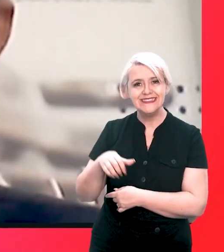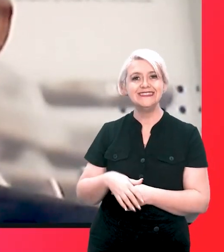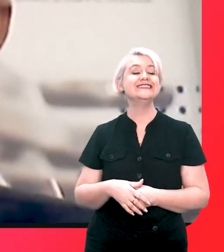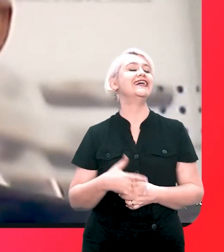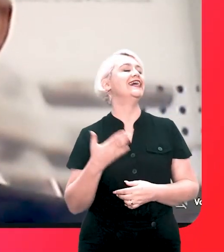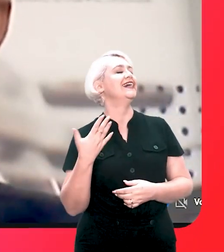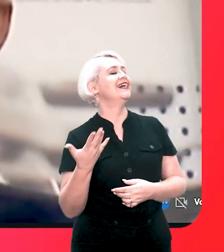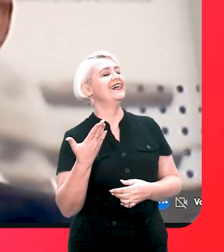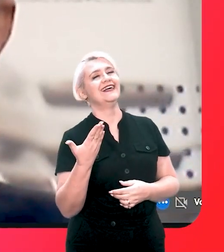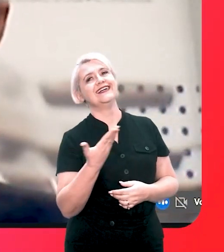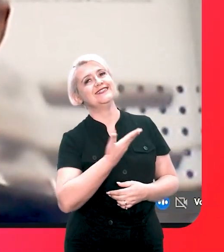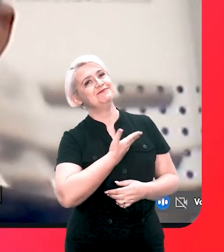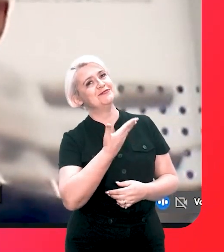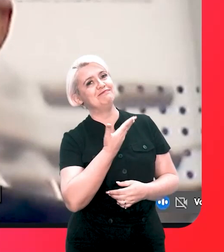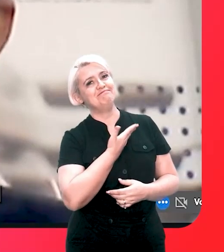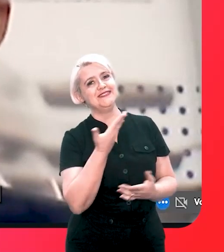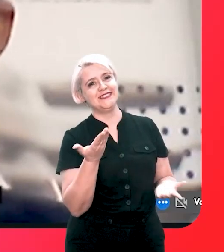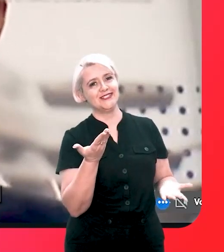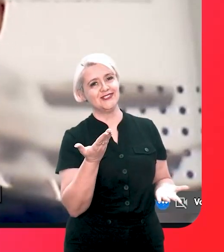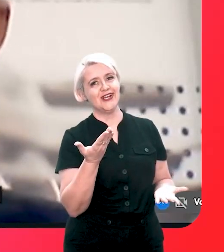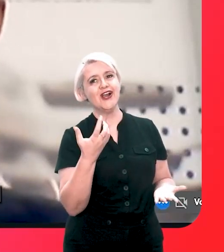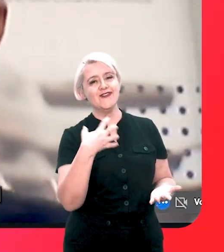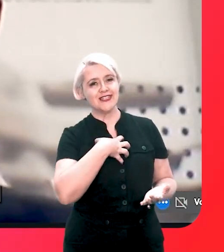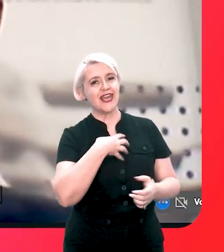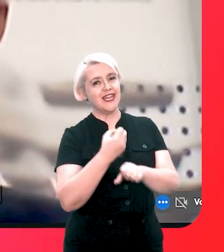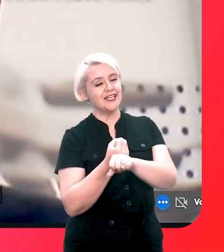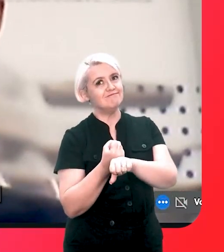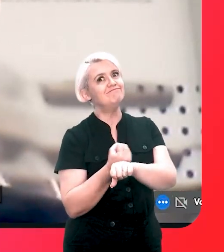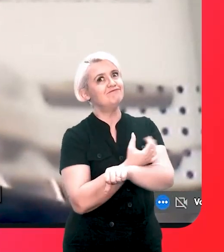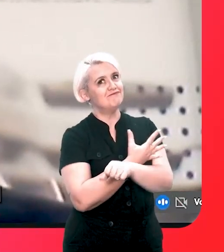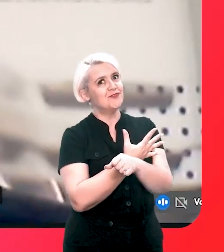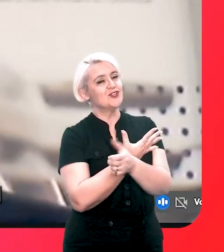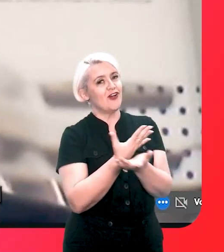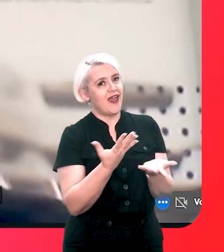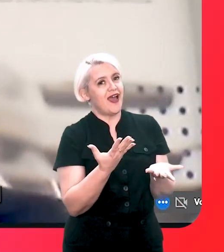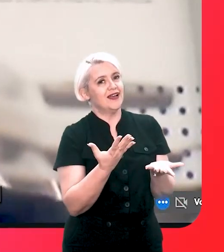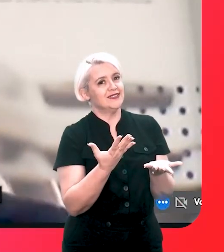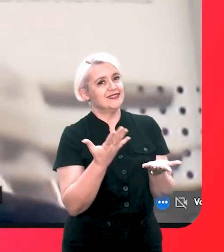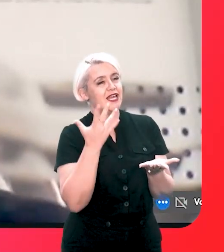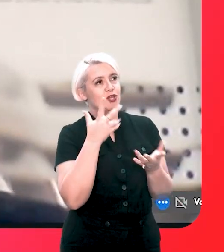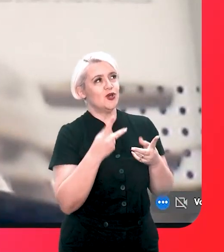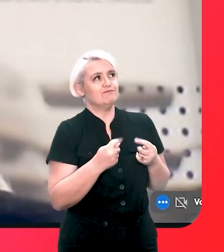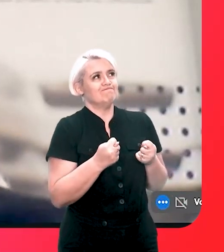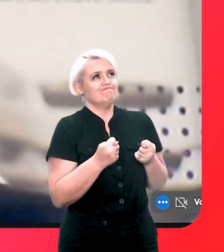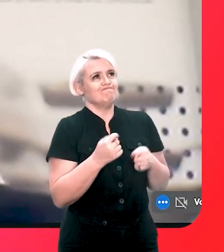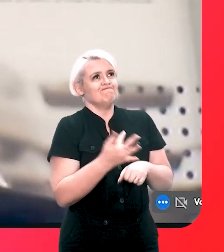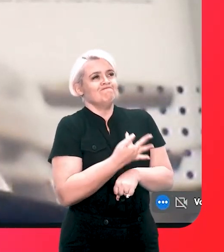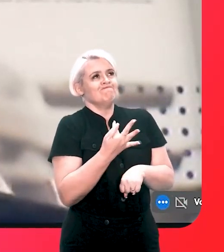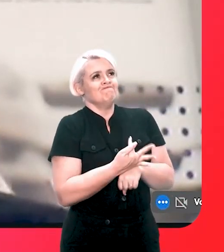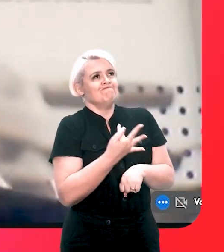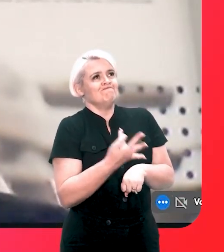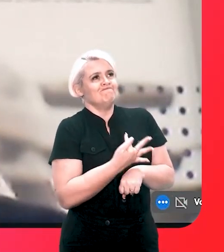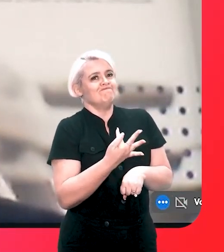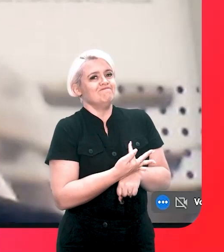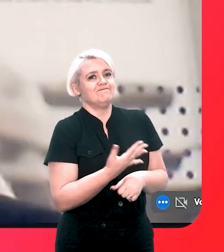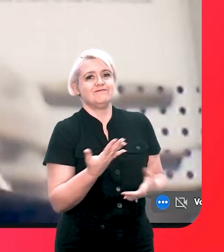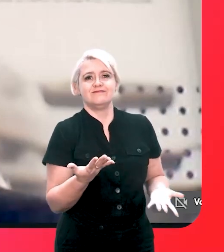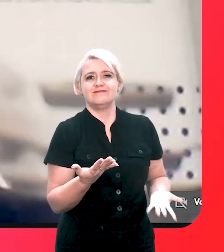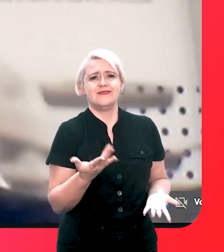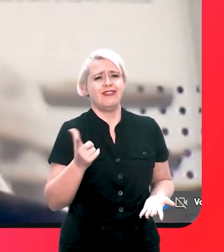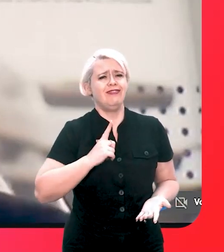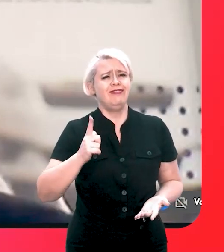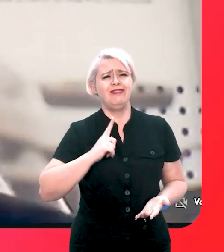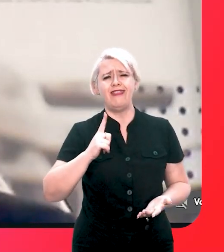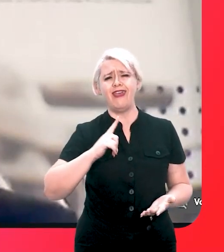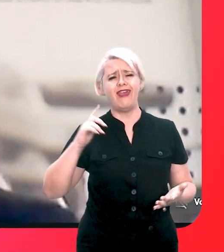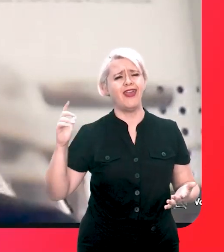Ah, meu amigo, tu queria que eu me emocionasse no final, cara, porque eu consegui segurar até agora. Cara, só vale a